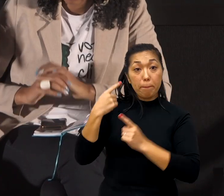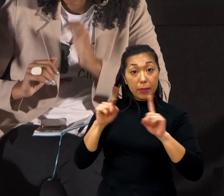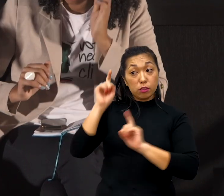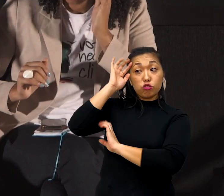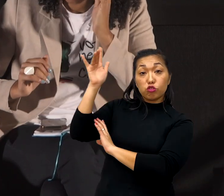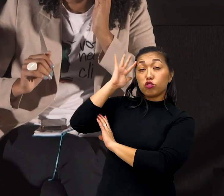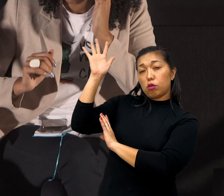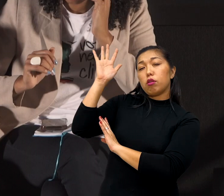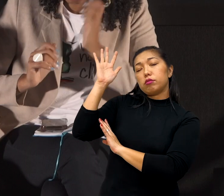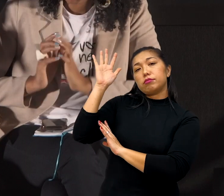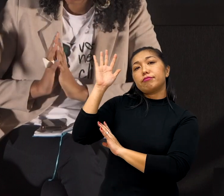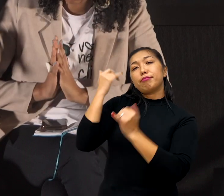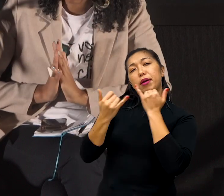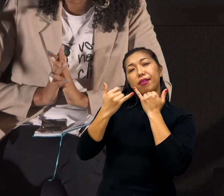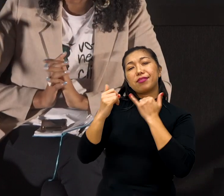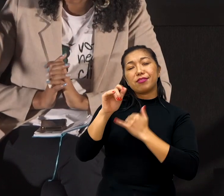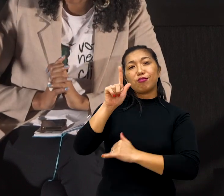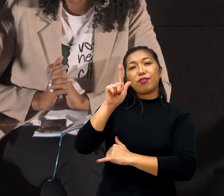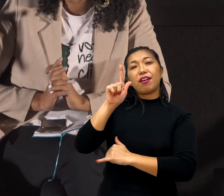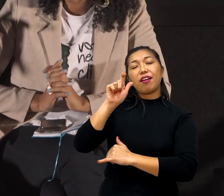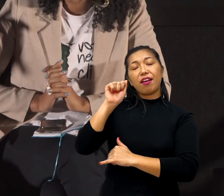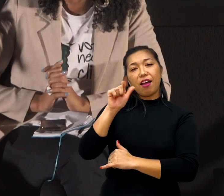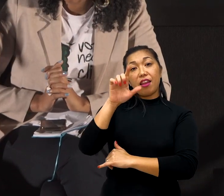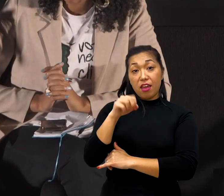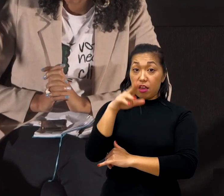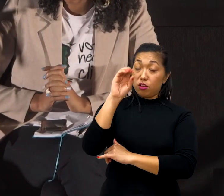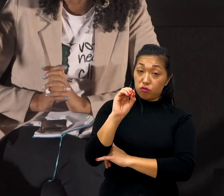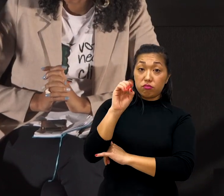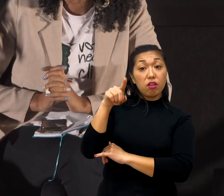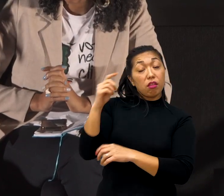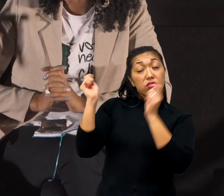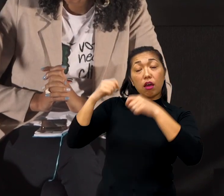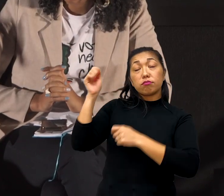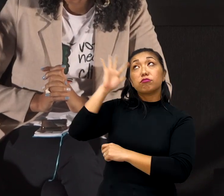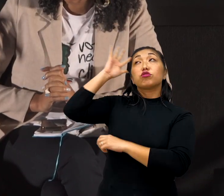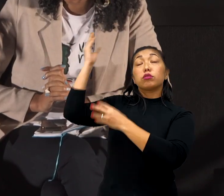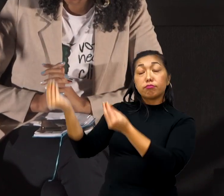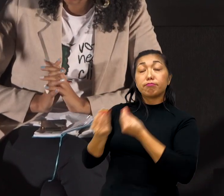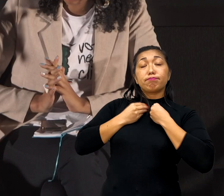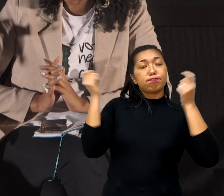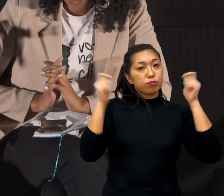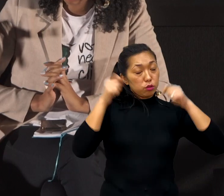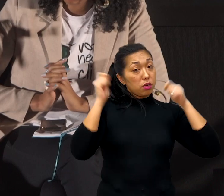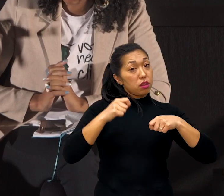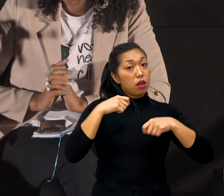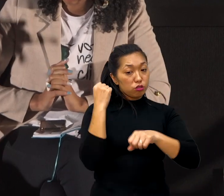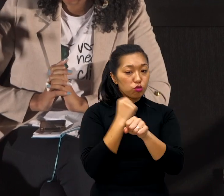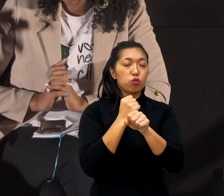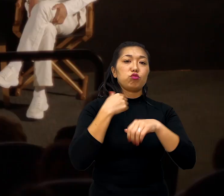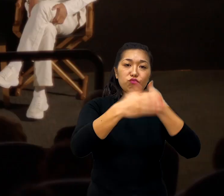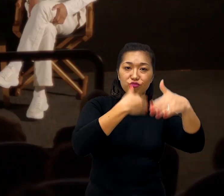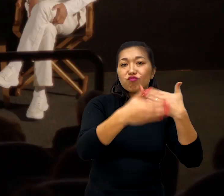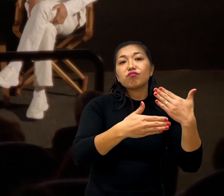utopia, né, a Lagaliano, que também nos permite caminhar e reconstruir, é através das construções e sonhos